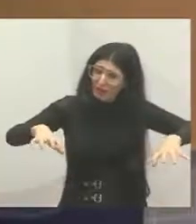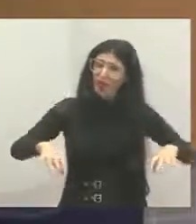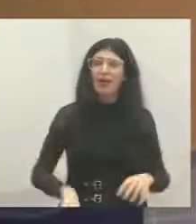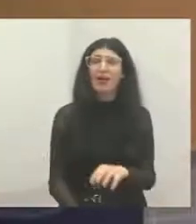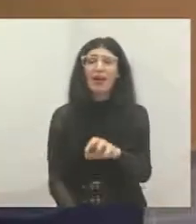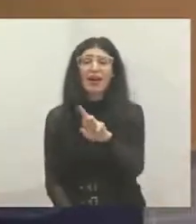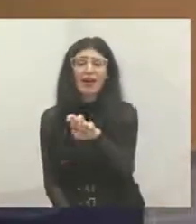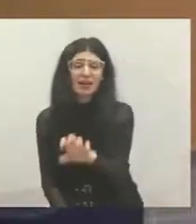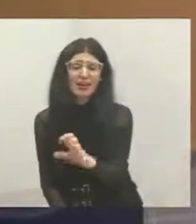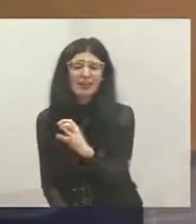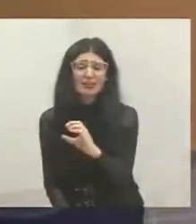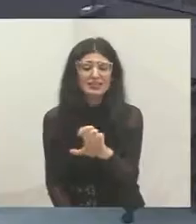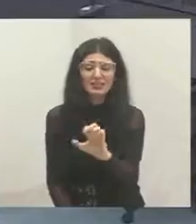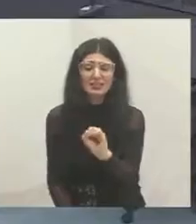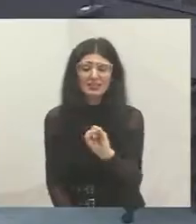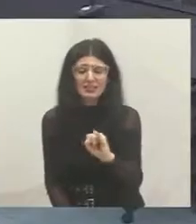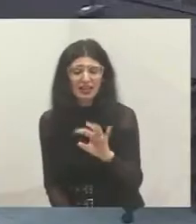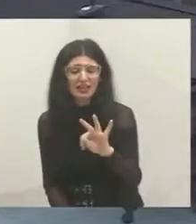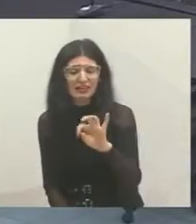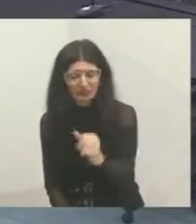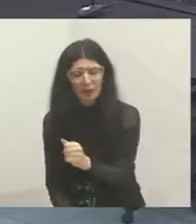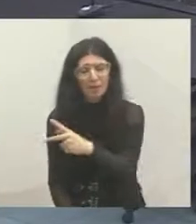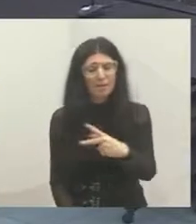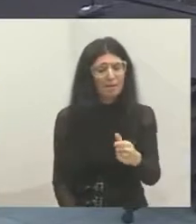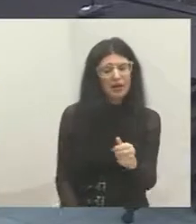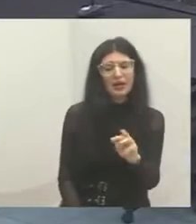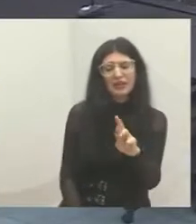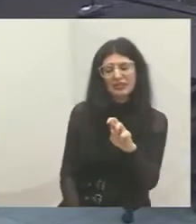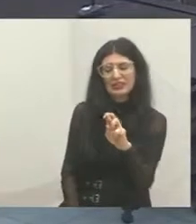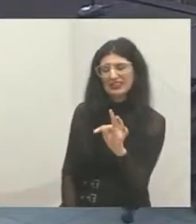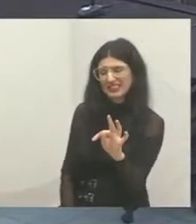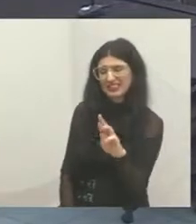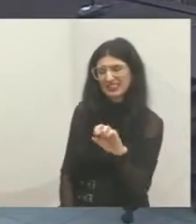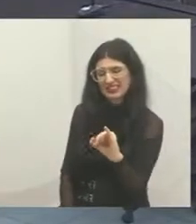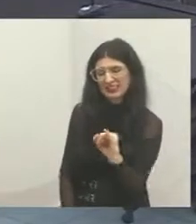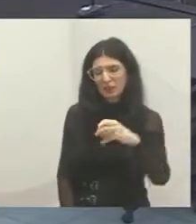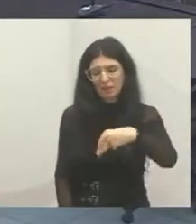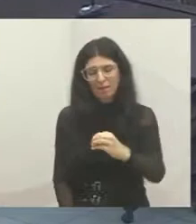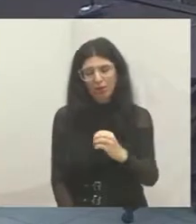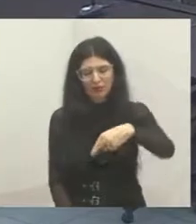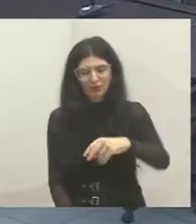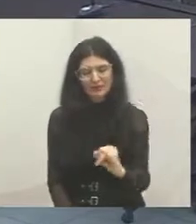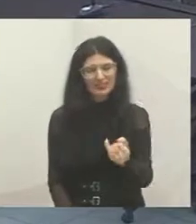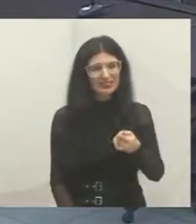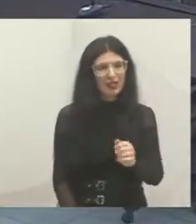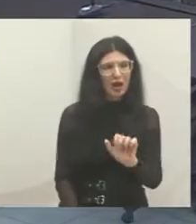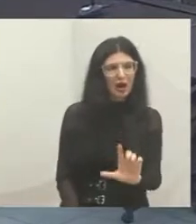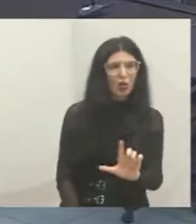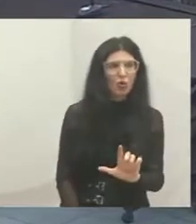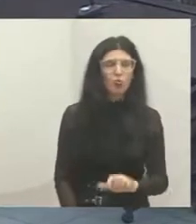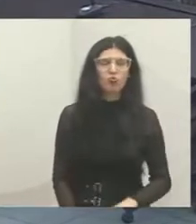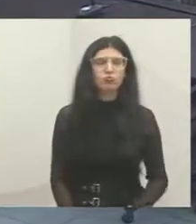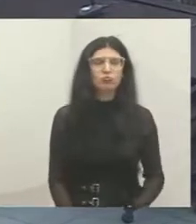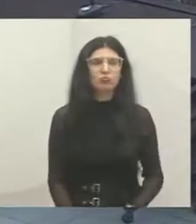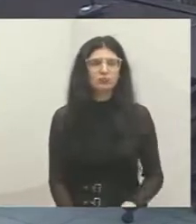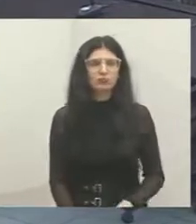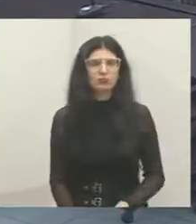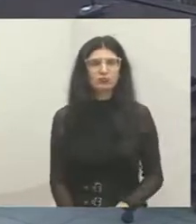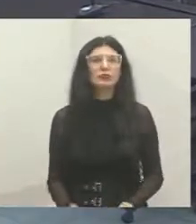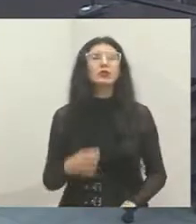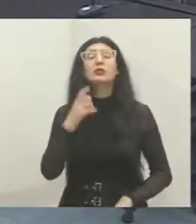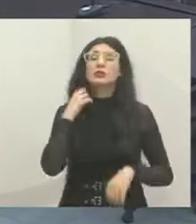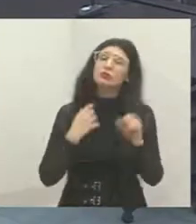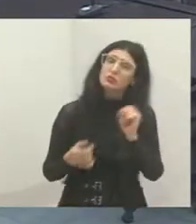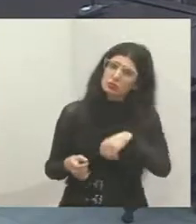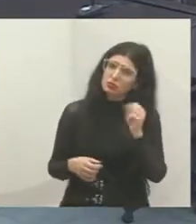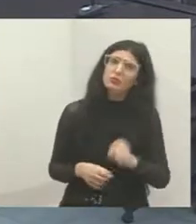as aplicações financeiras, investimento financeiro, dinheiro mesmo. Aqui, de todas, da prefeituras e autarquias. De